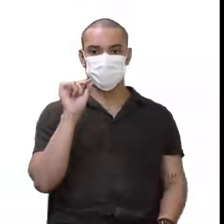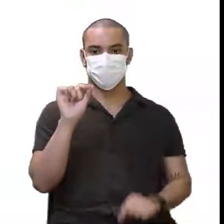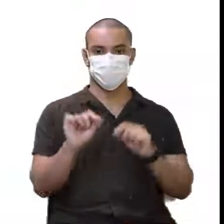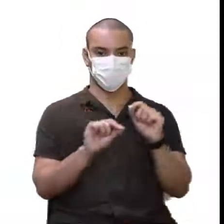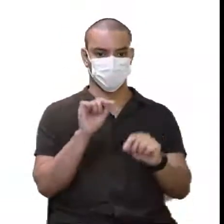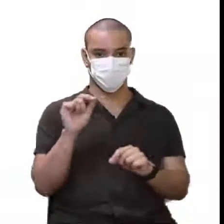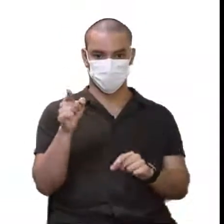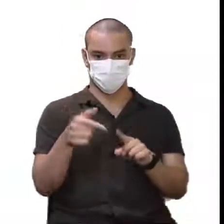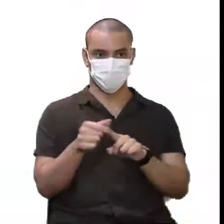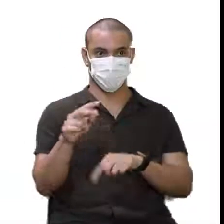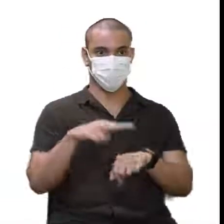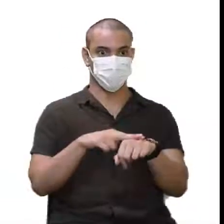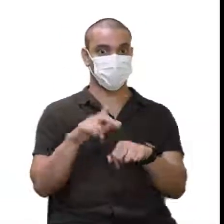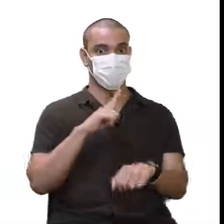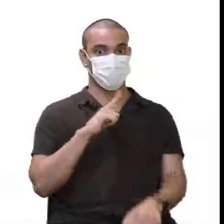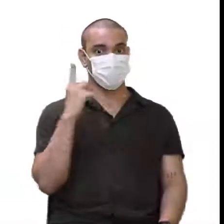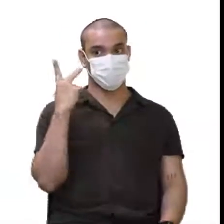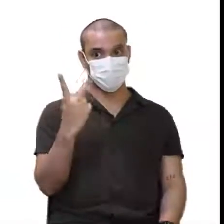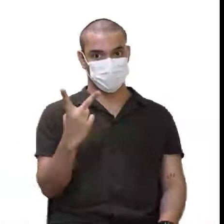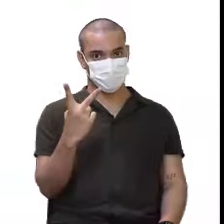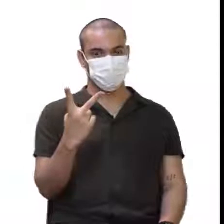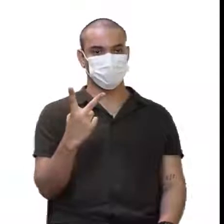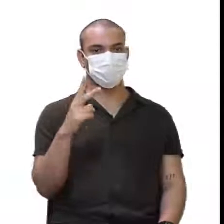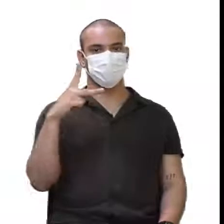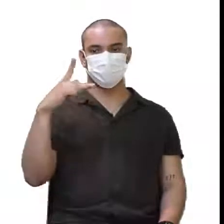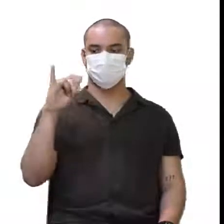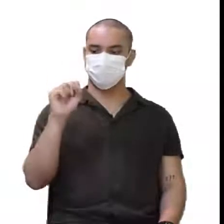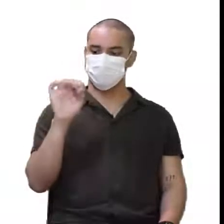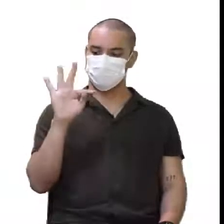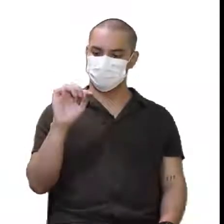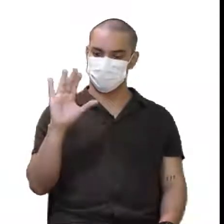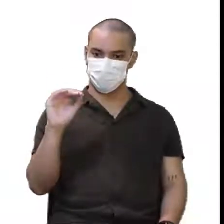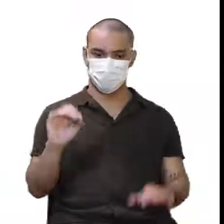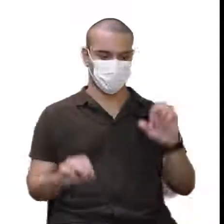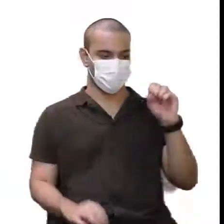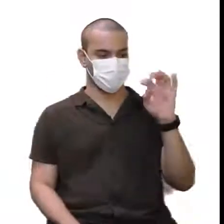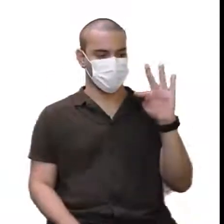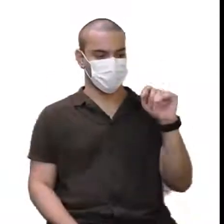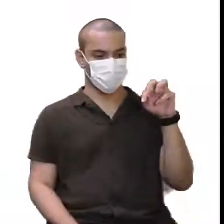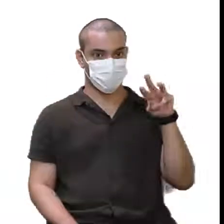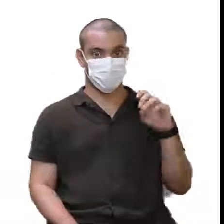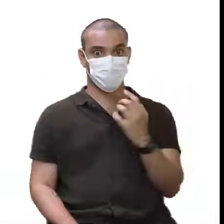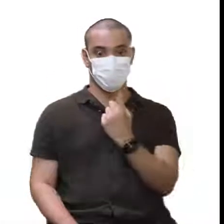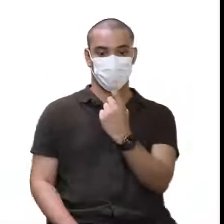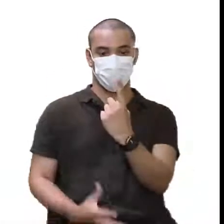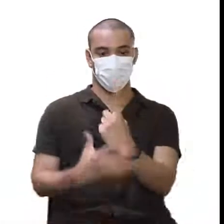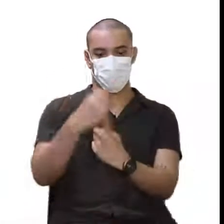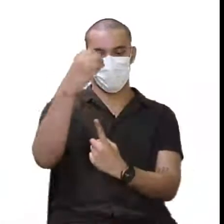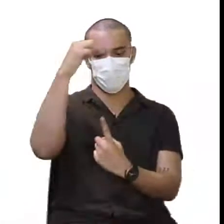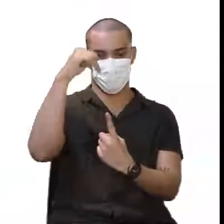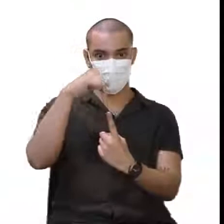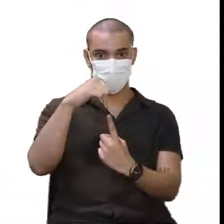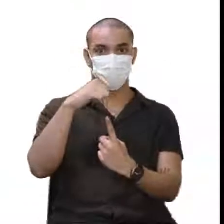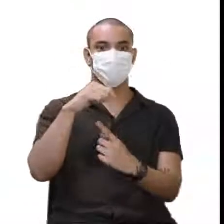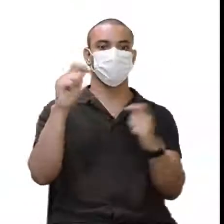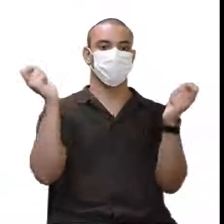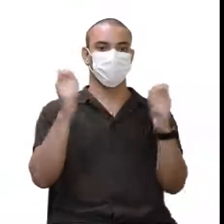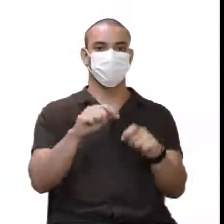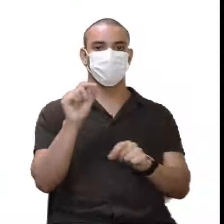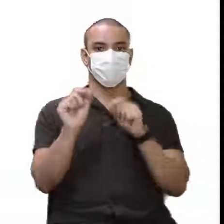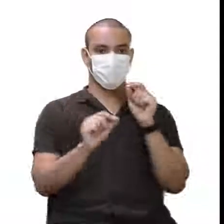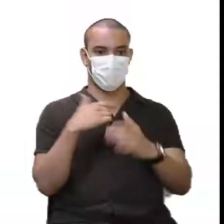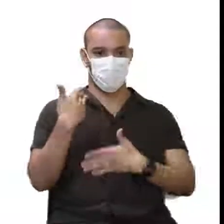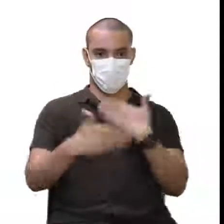Pisum sativum, que tinha as duas estruturas, o pistilo e o estame, no mesmo indivíduo, tá? Que permitia, então,